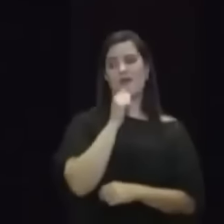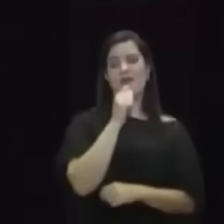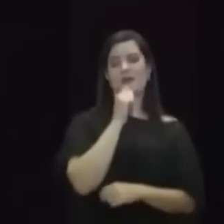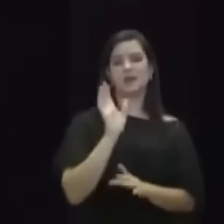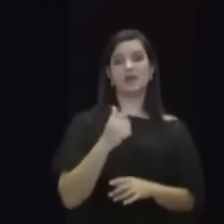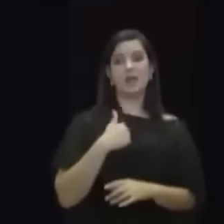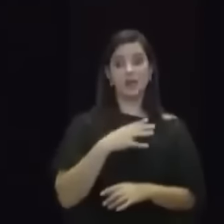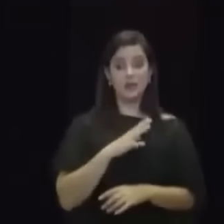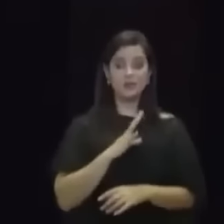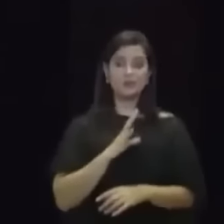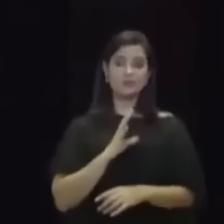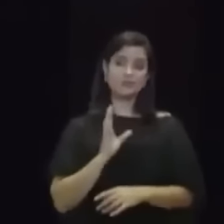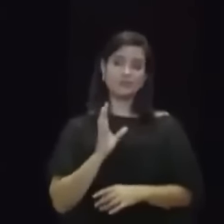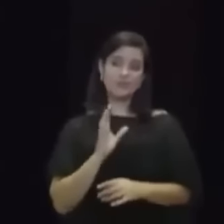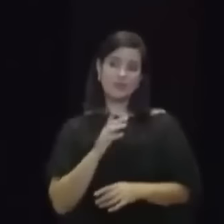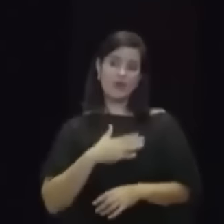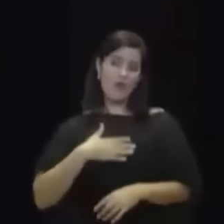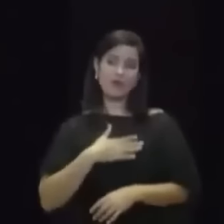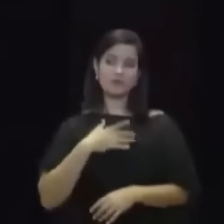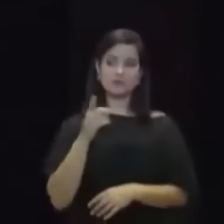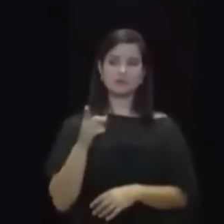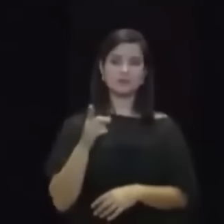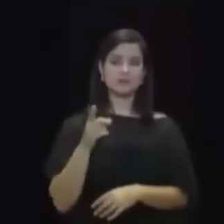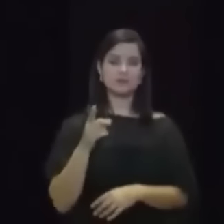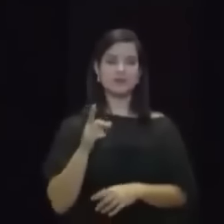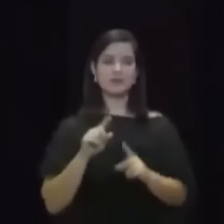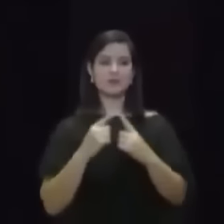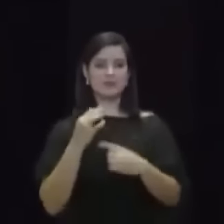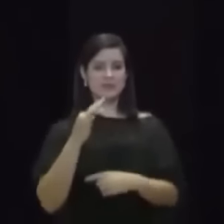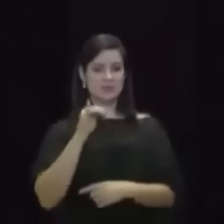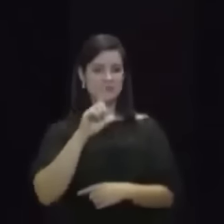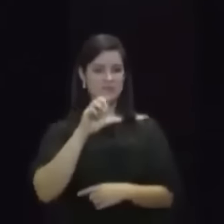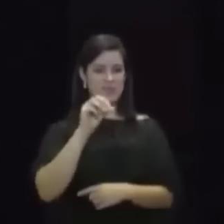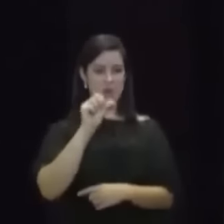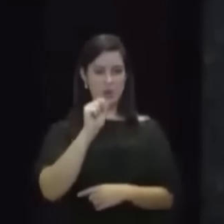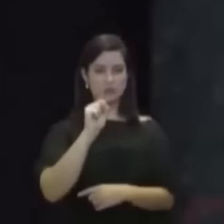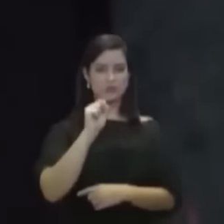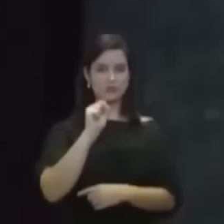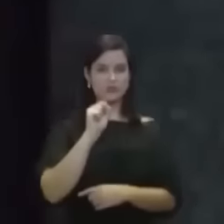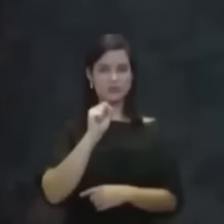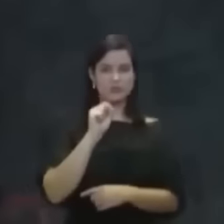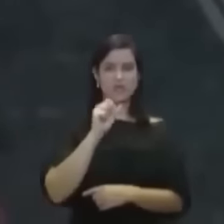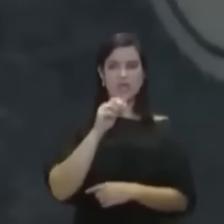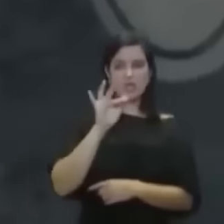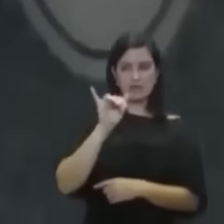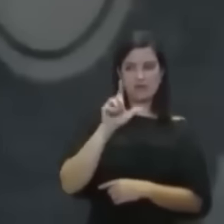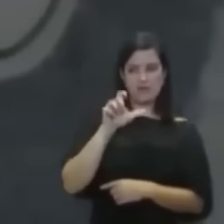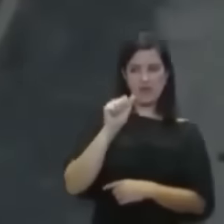apenas gosto de ti. E respondeu: filo-se, filo-se.